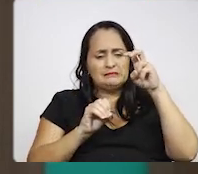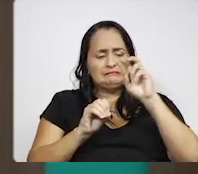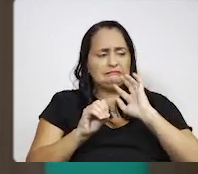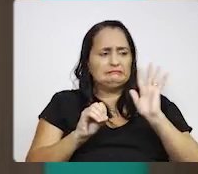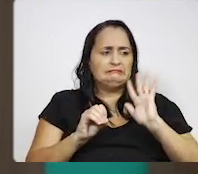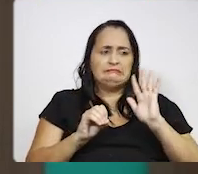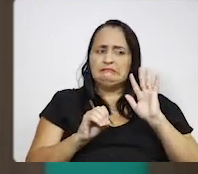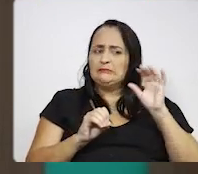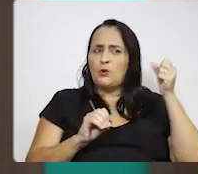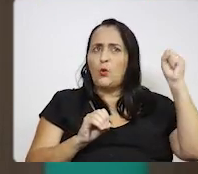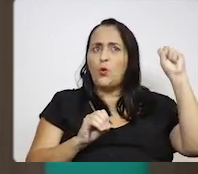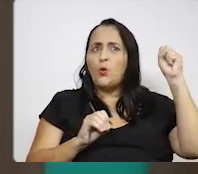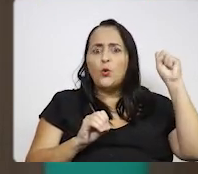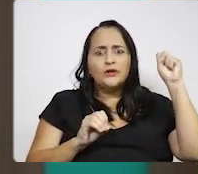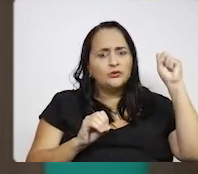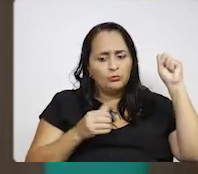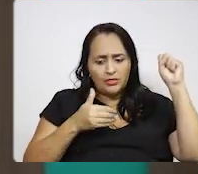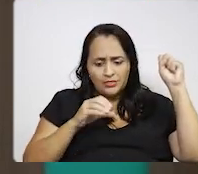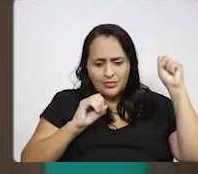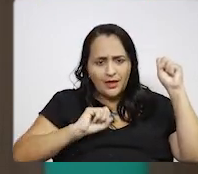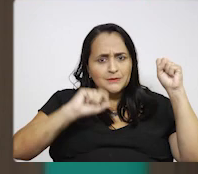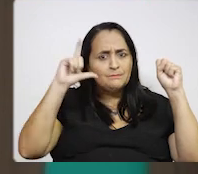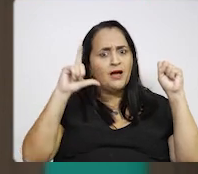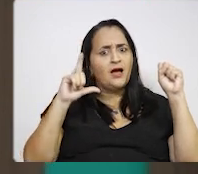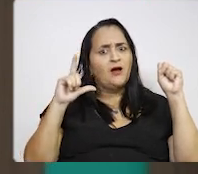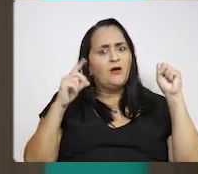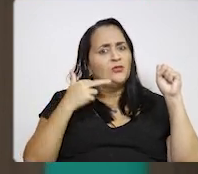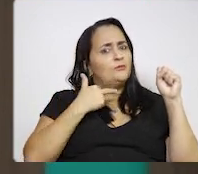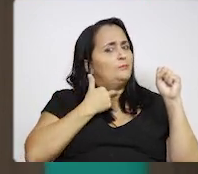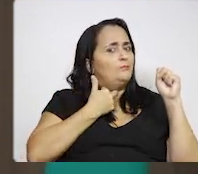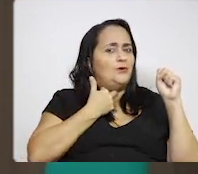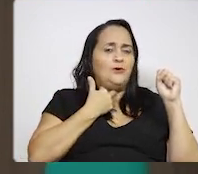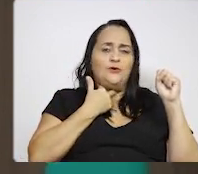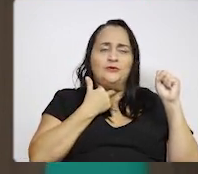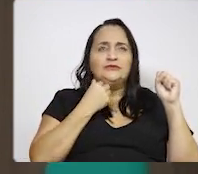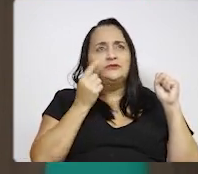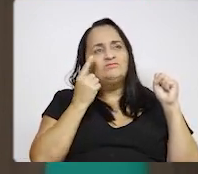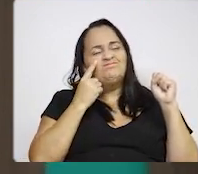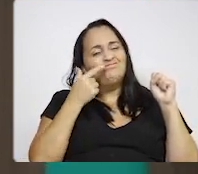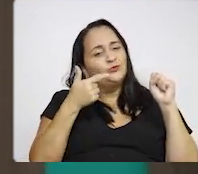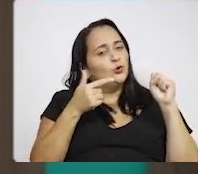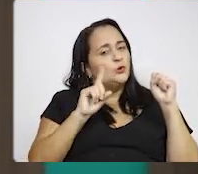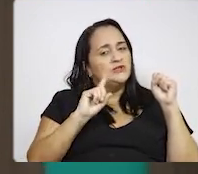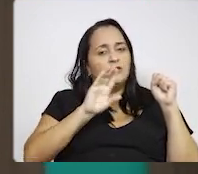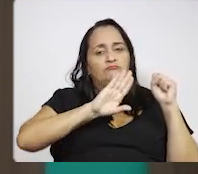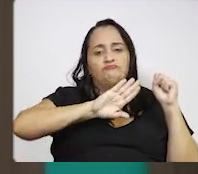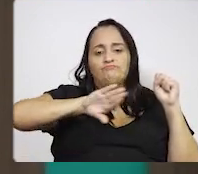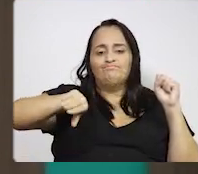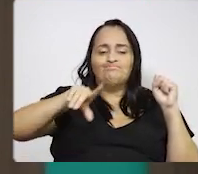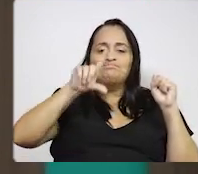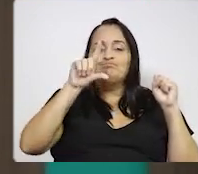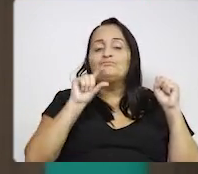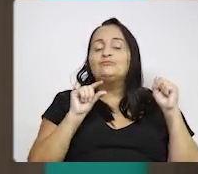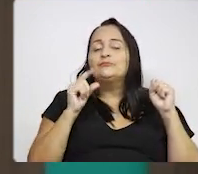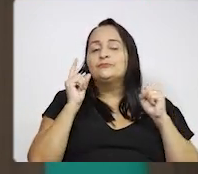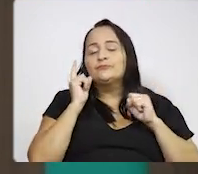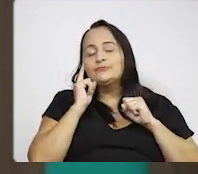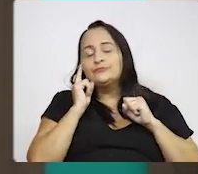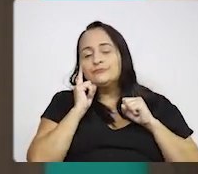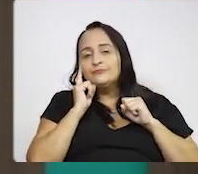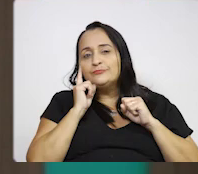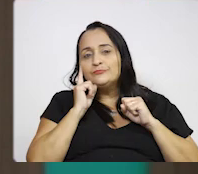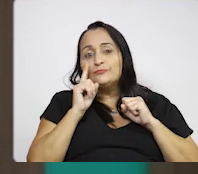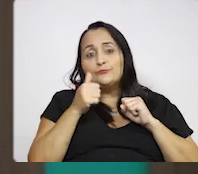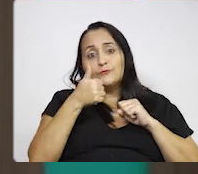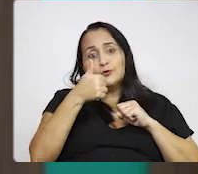10. 10 não dá, porque é maior que 8, não pode. Então, 2 já saiu da jogada, eu tenho que pegar um número menor.